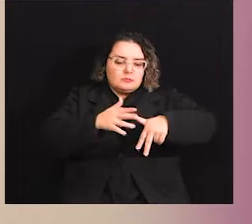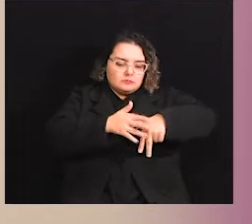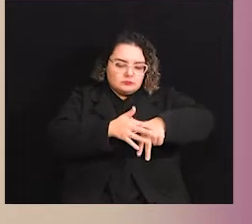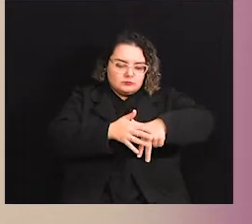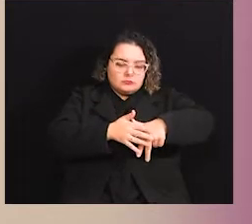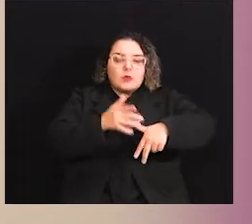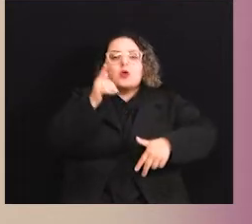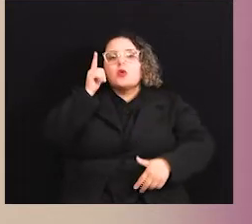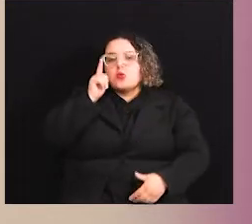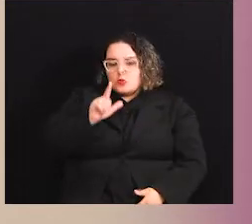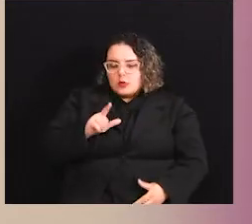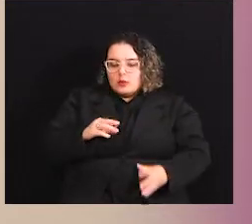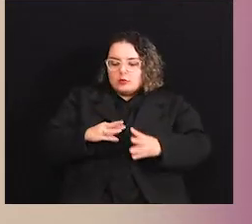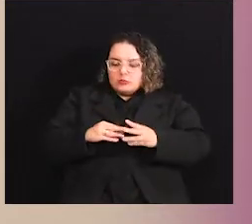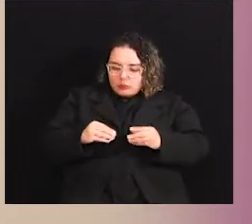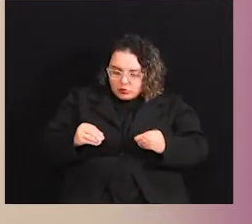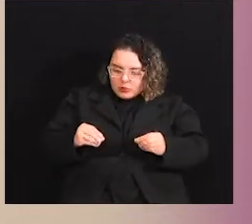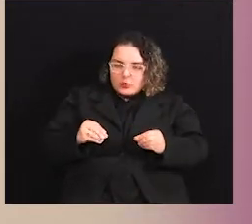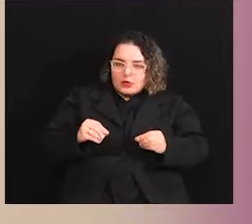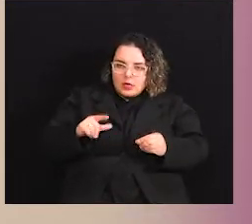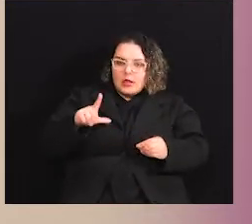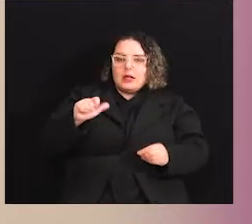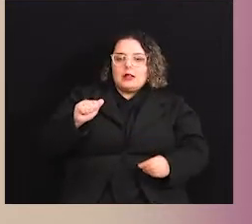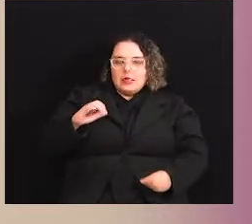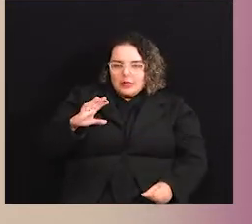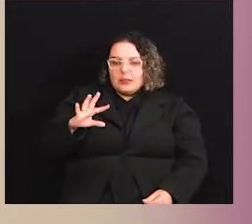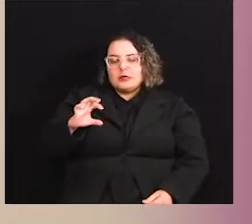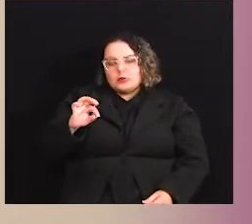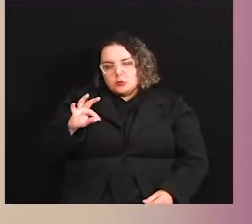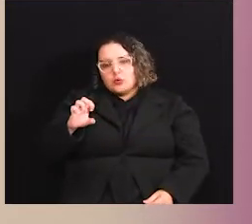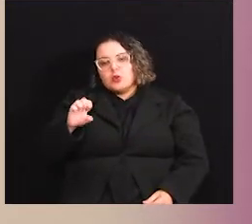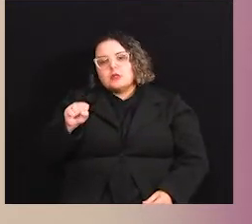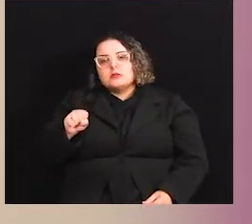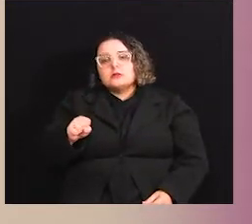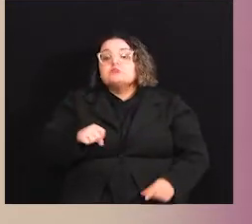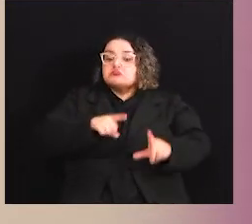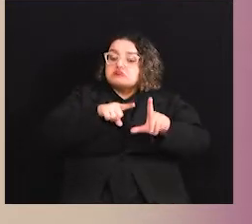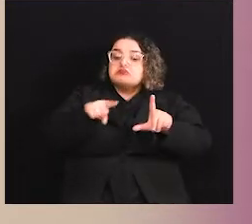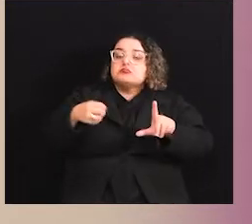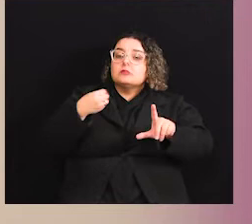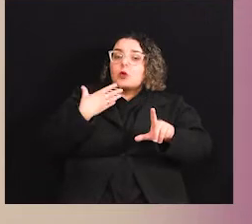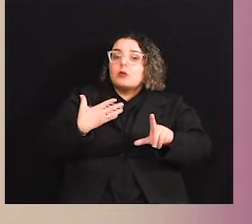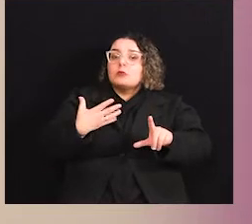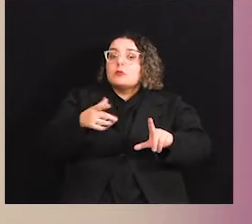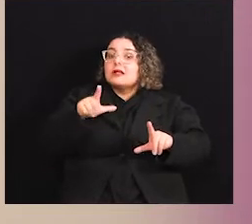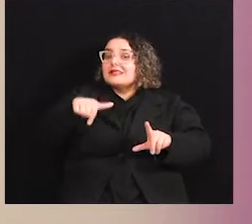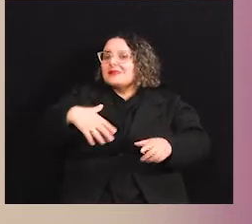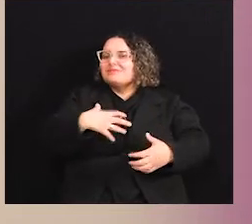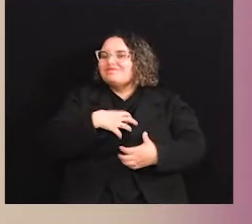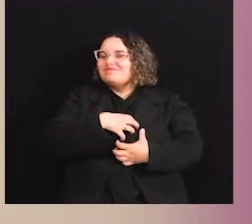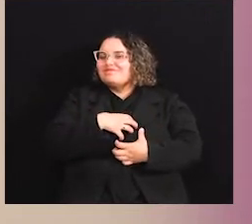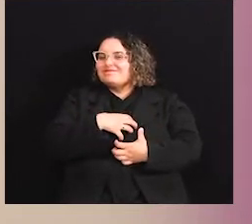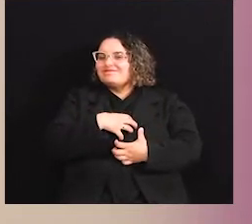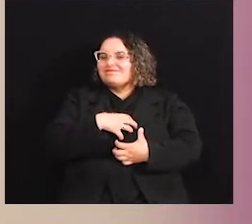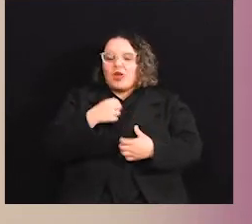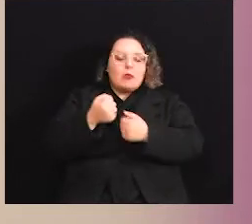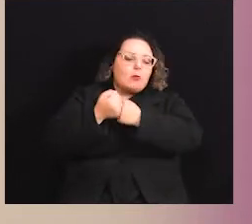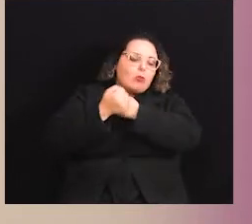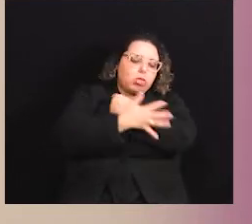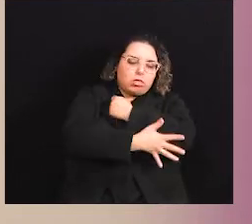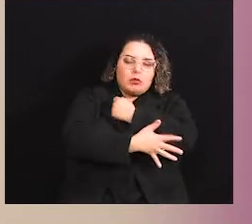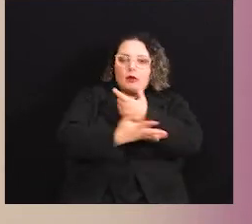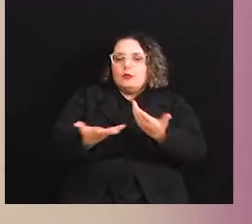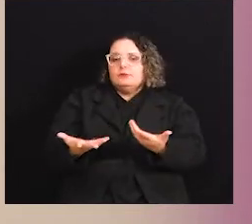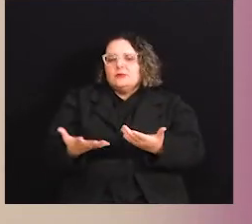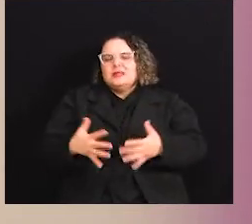que conseguem digerir lactose, eles têm uma boa curva, mas eles têm sintomas após a ingestão. Tem